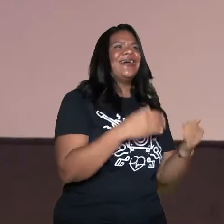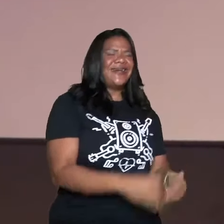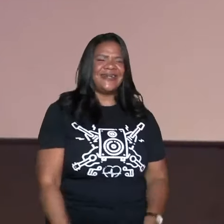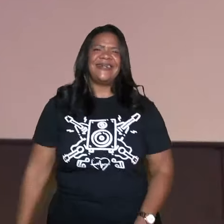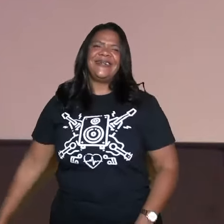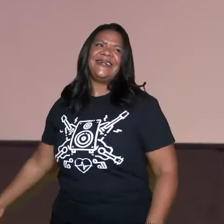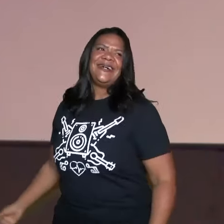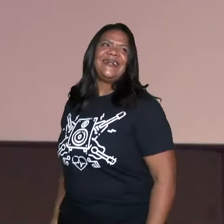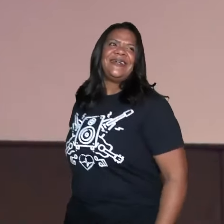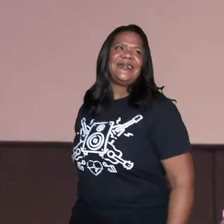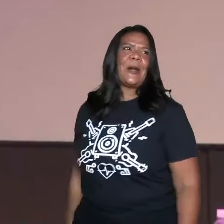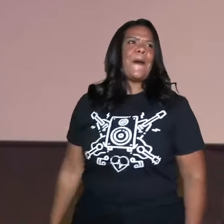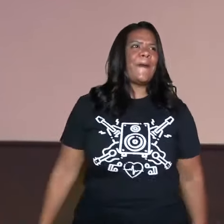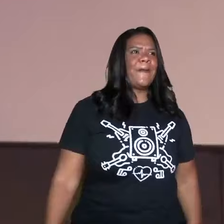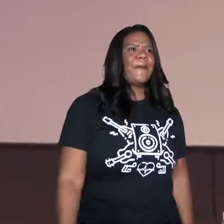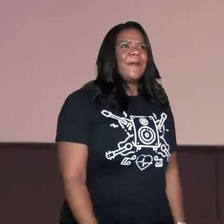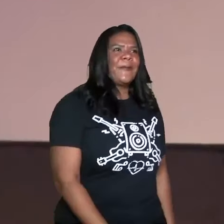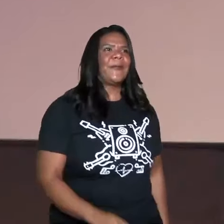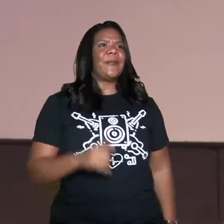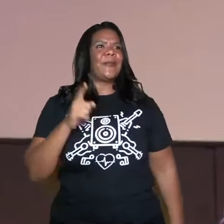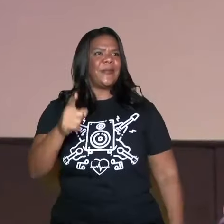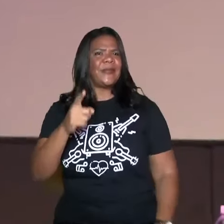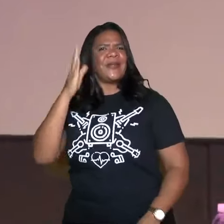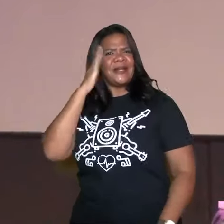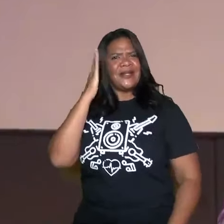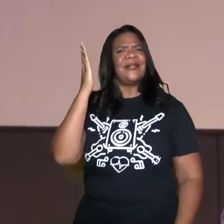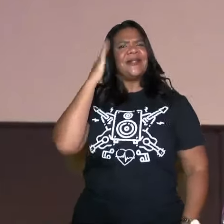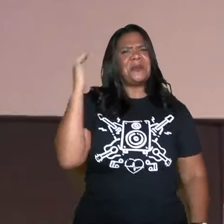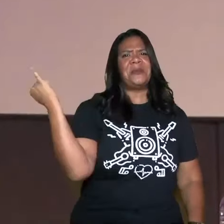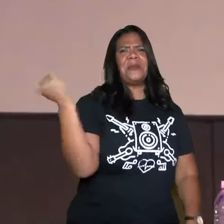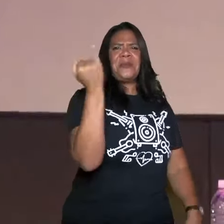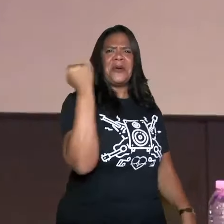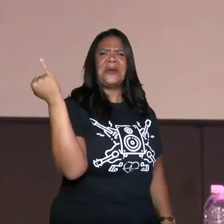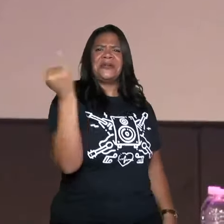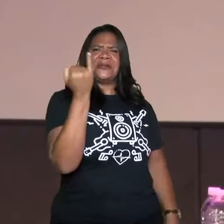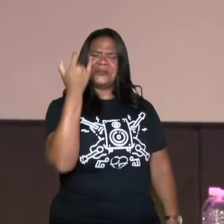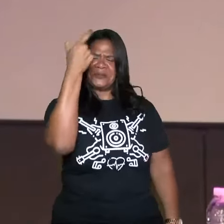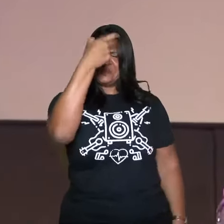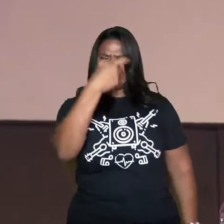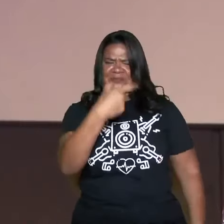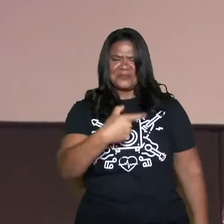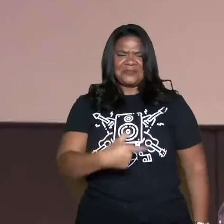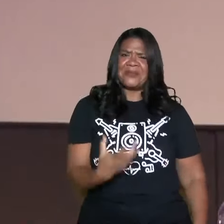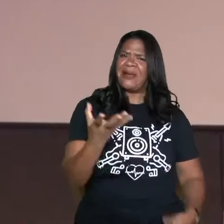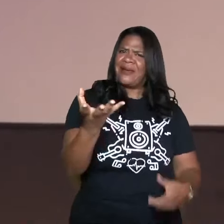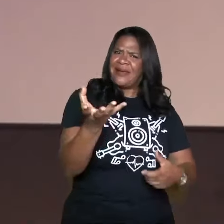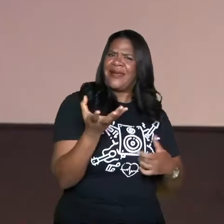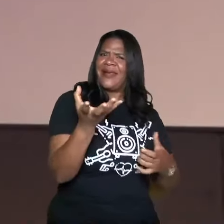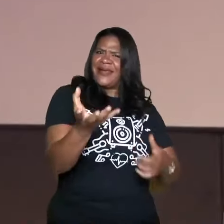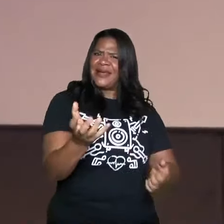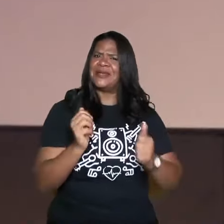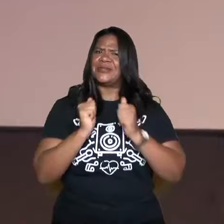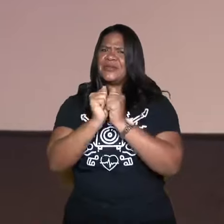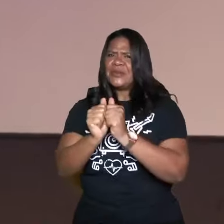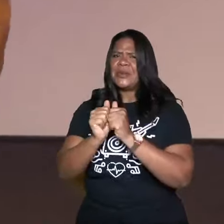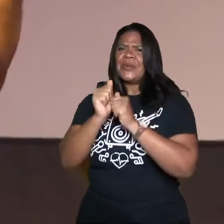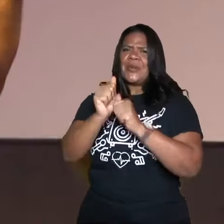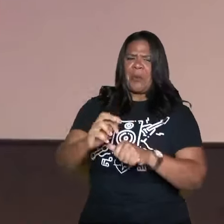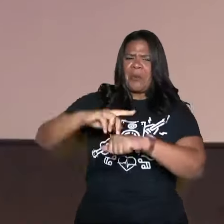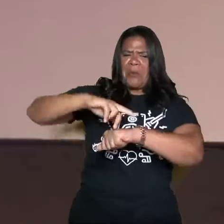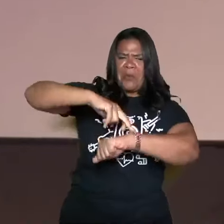agora. Eu sei que você se importa comigo. Você quer que eu ande na moda da